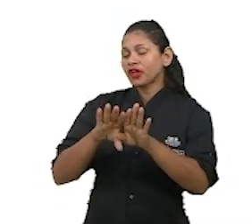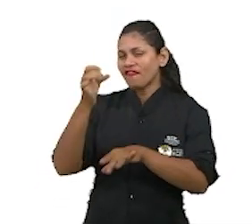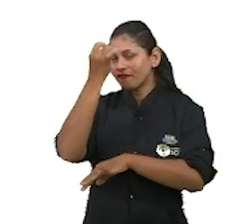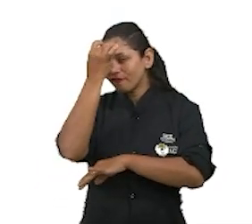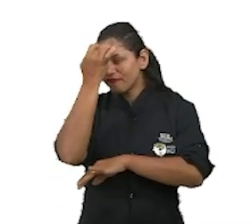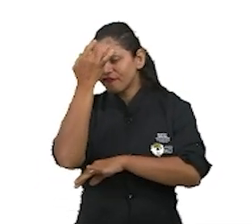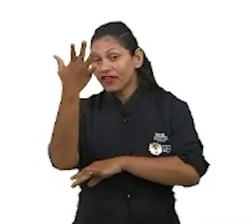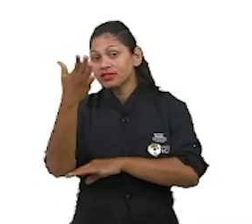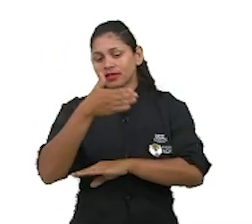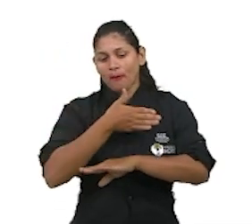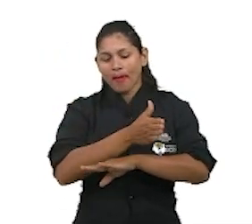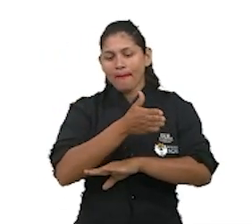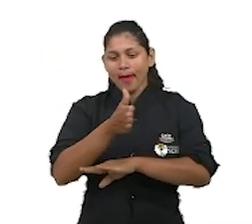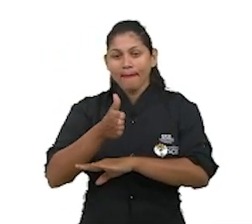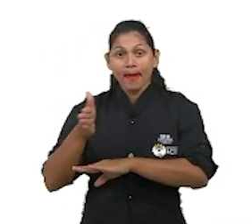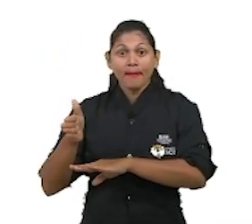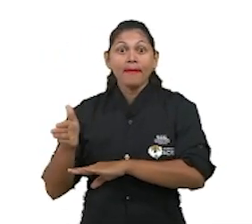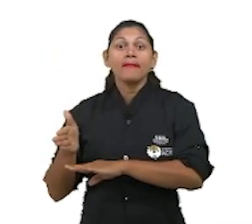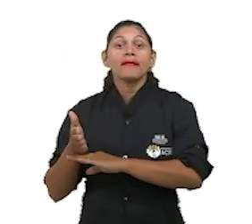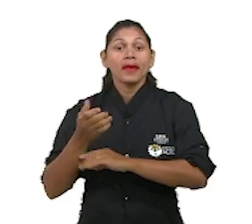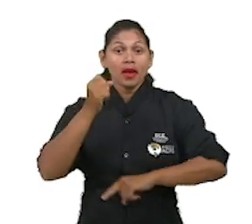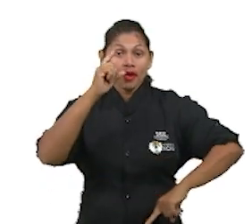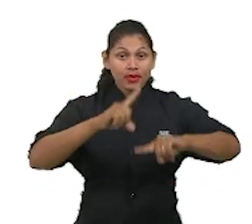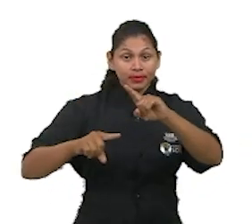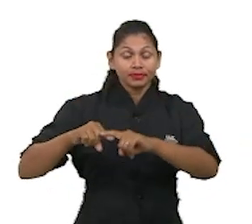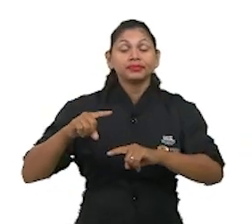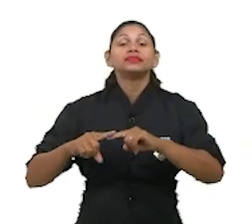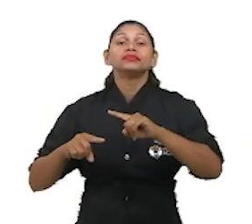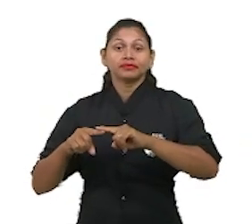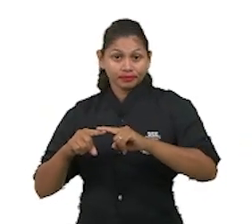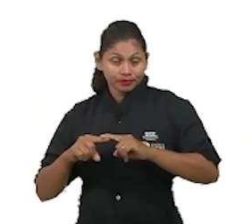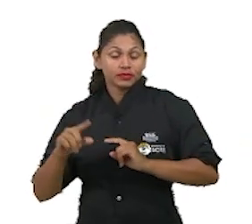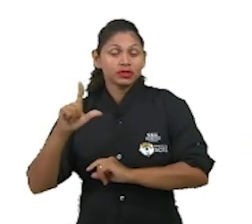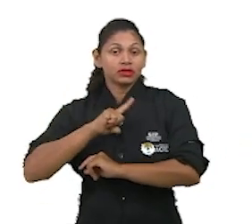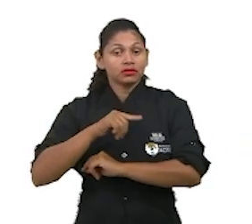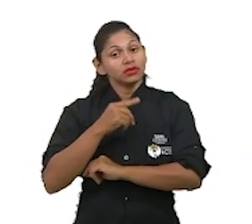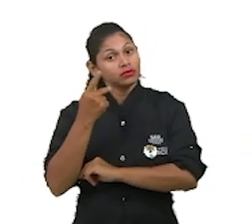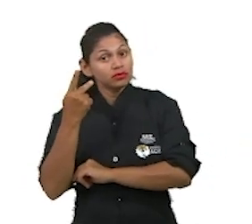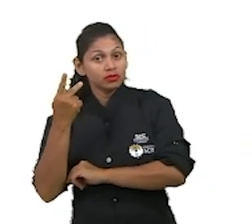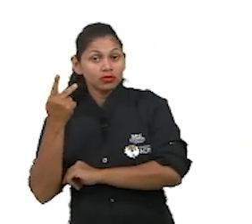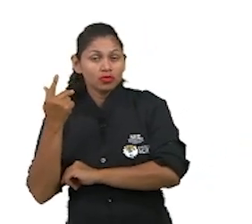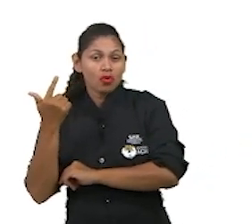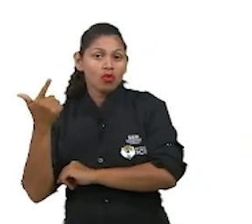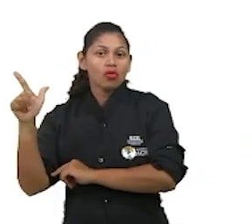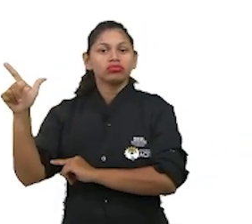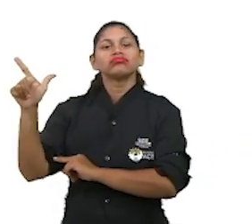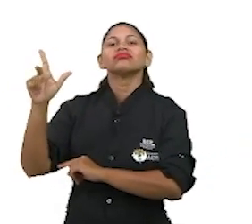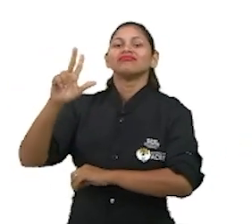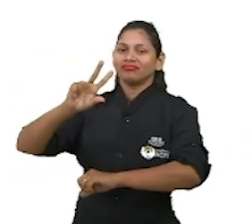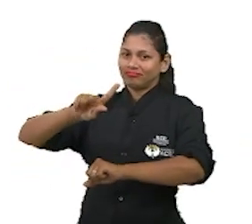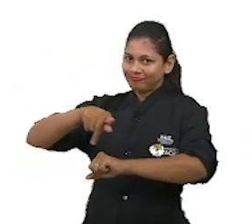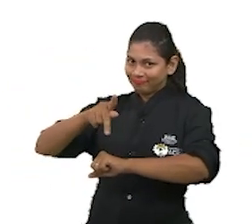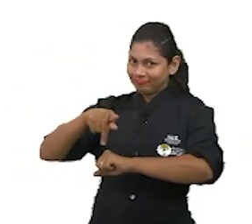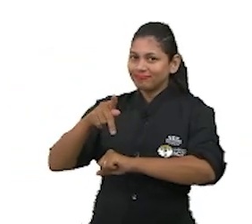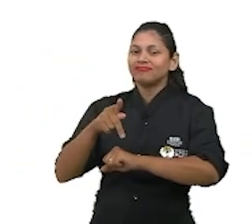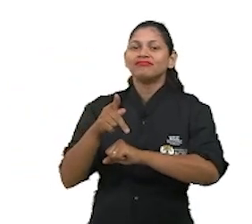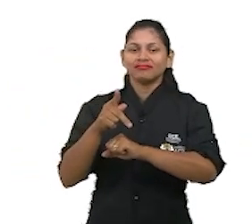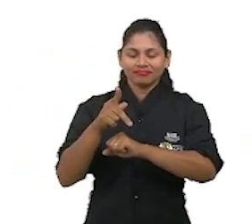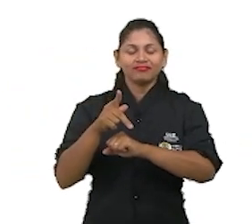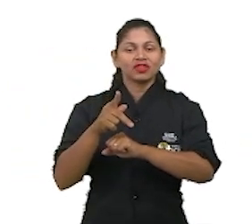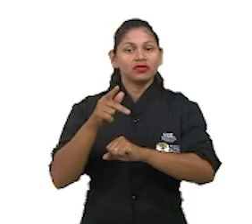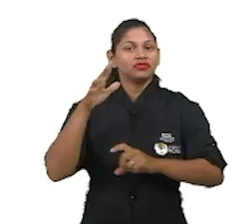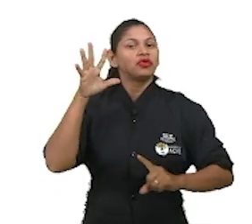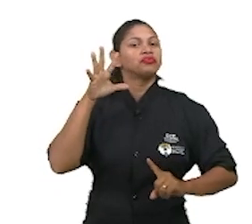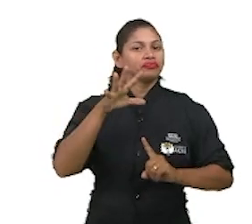facilidade de acesso aos produtos provenientes do país asiático. São fatores aí que vão influenciar